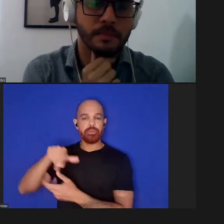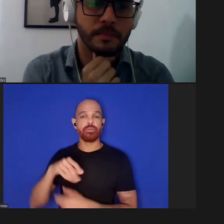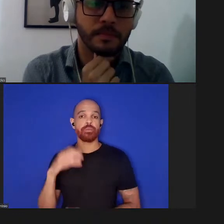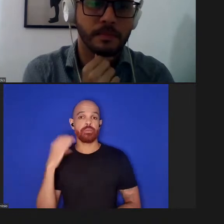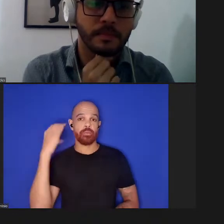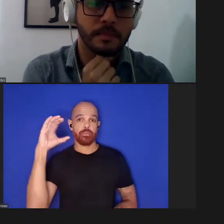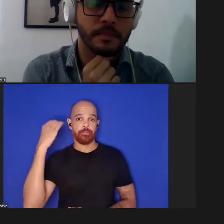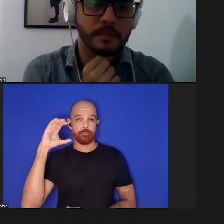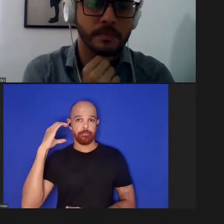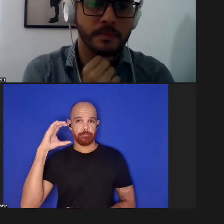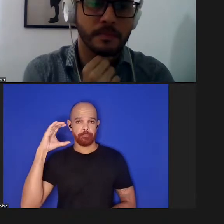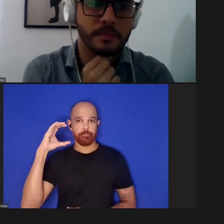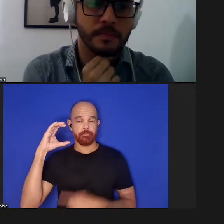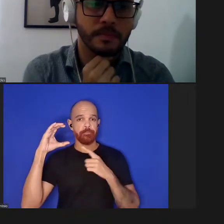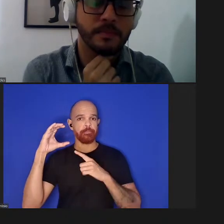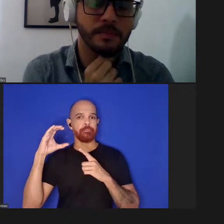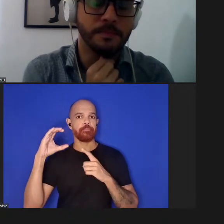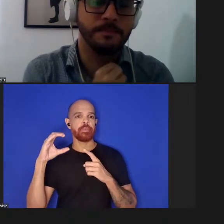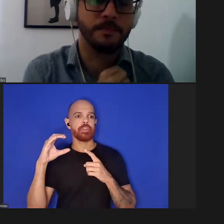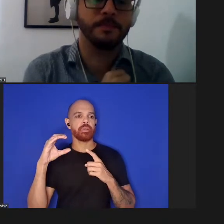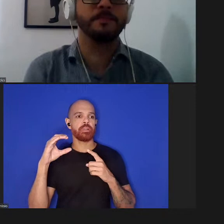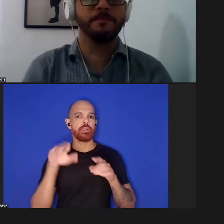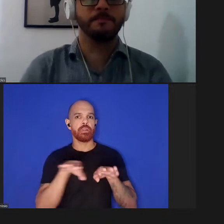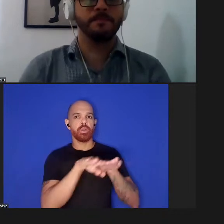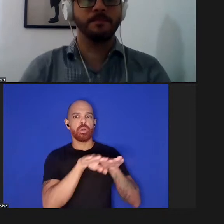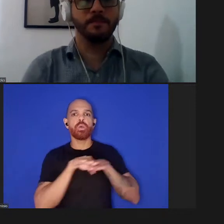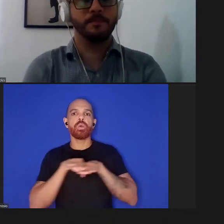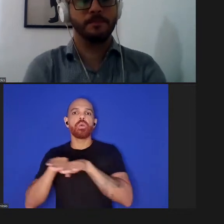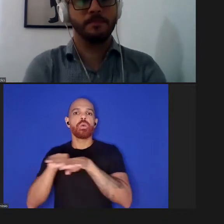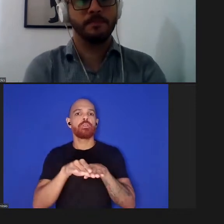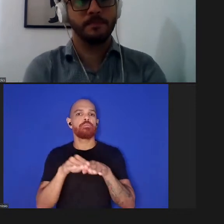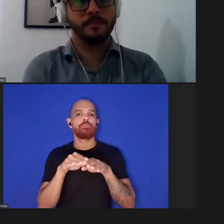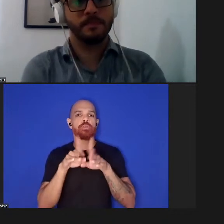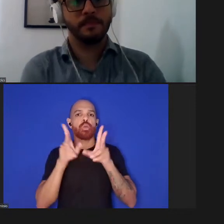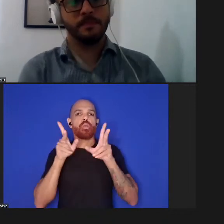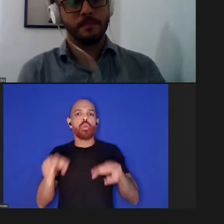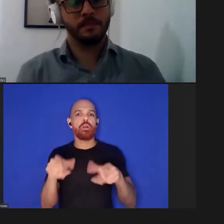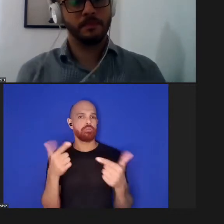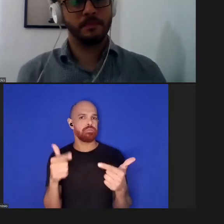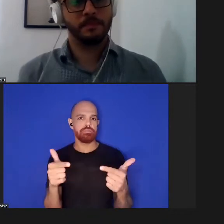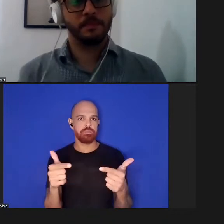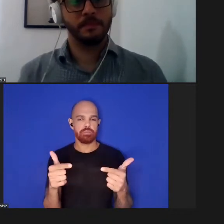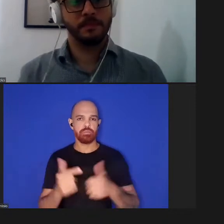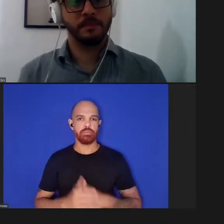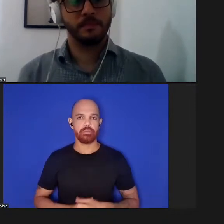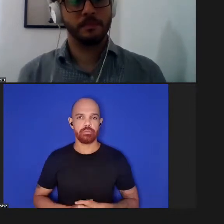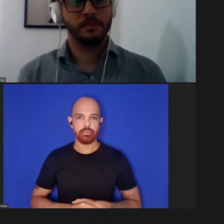não chegam todos a um acordo da mesma conclusão e